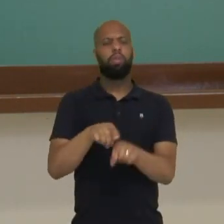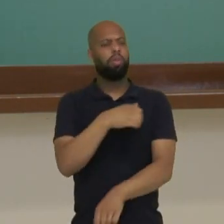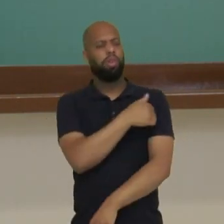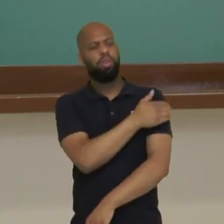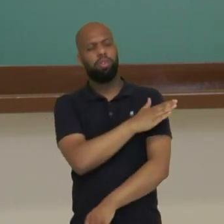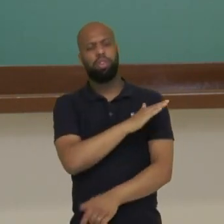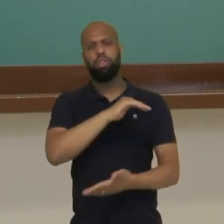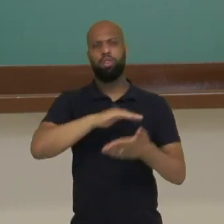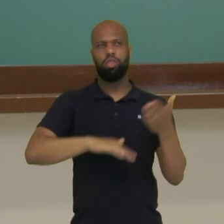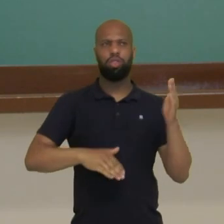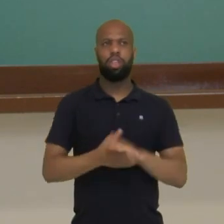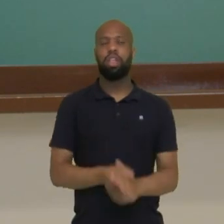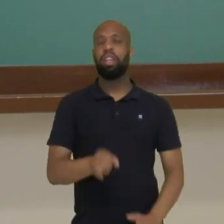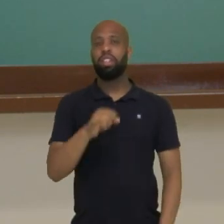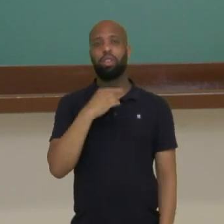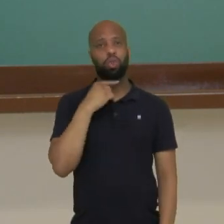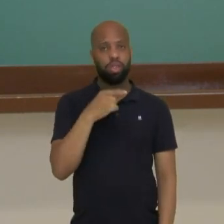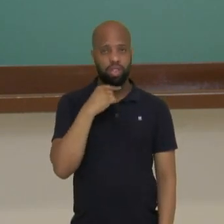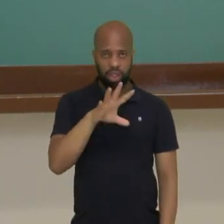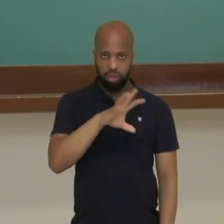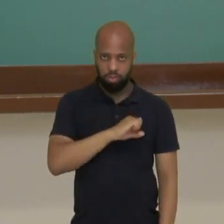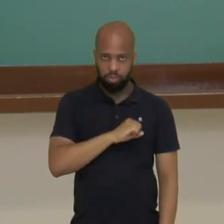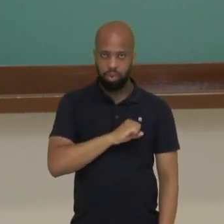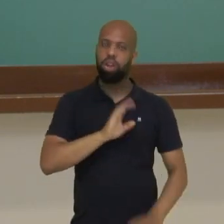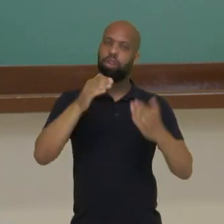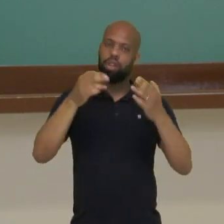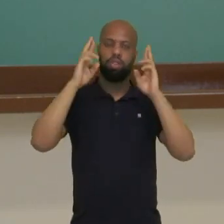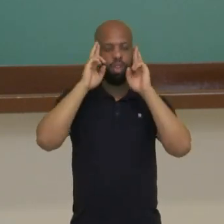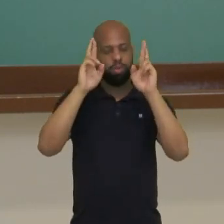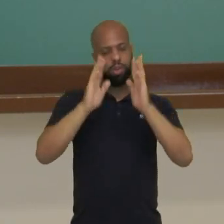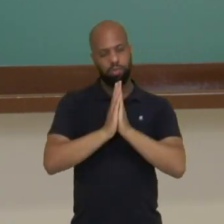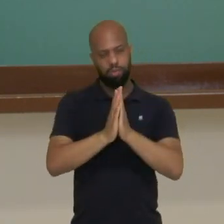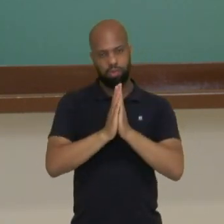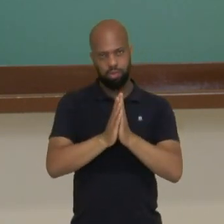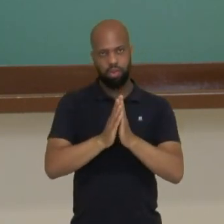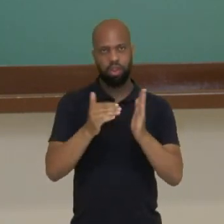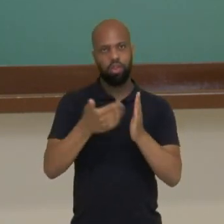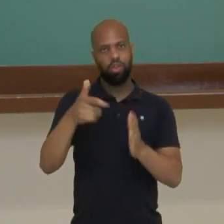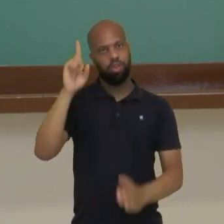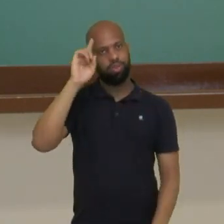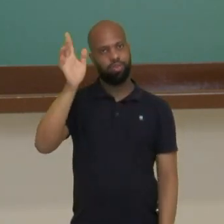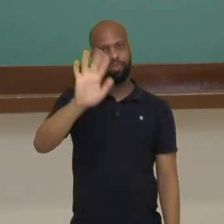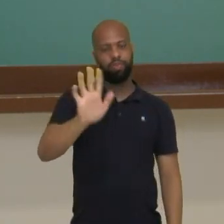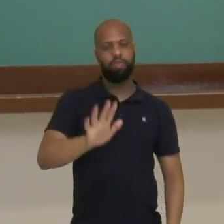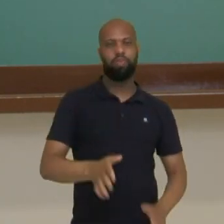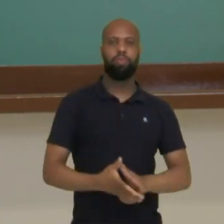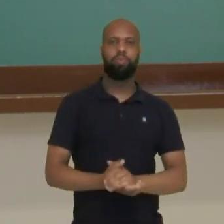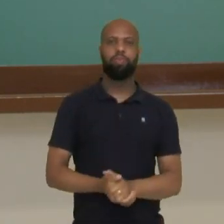preconceito, mas se não pudesse ser amor, seja pelo menos respeito. Até a próxima aula.